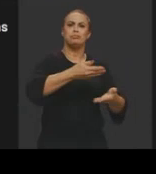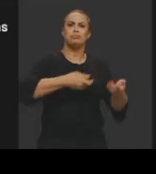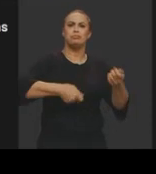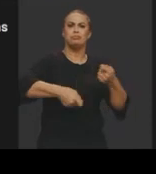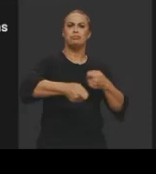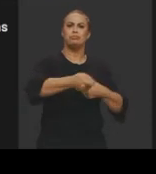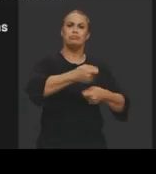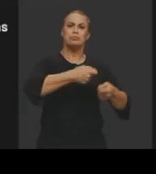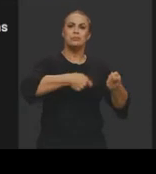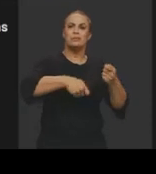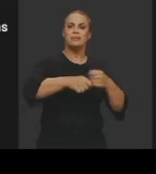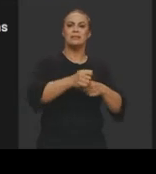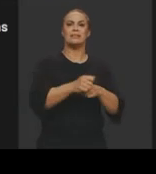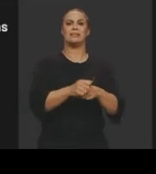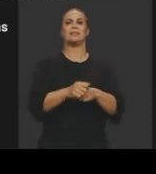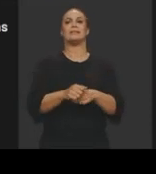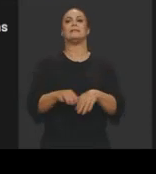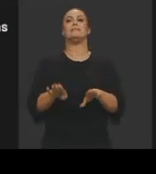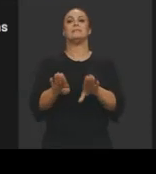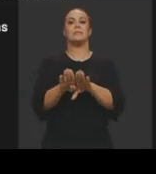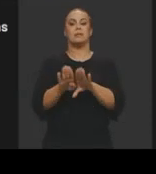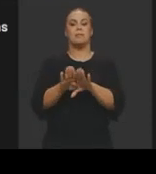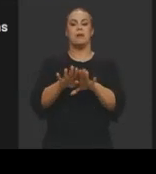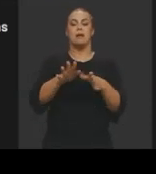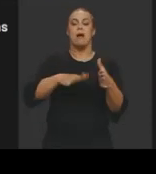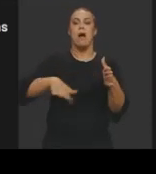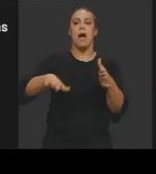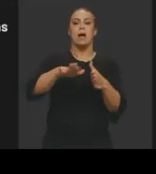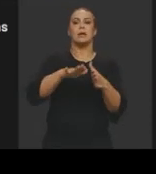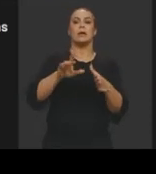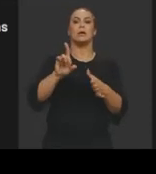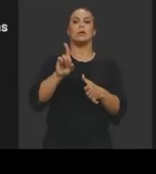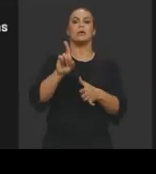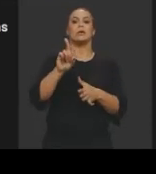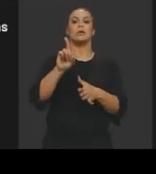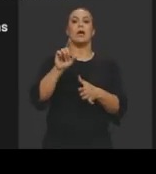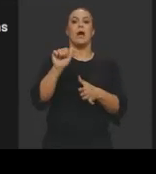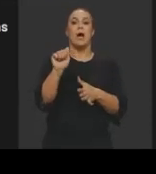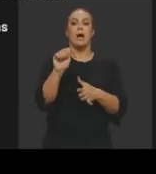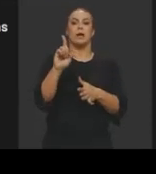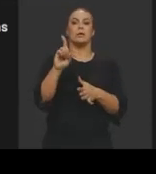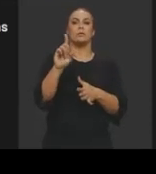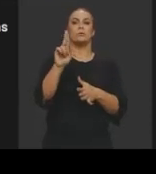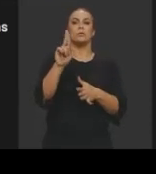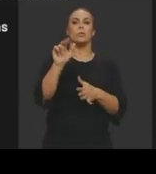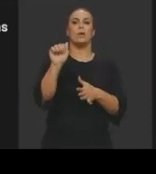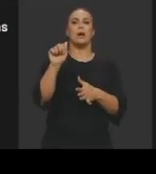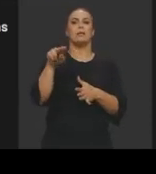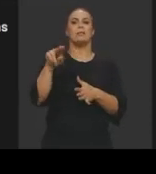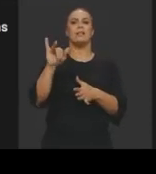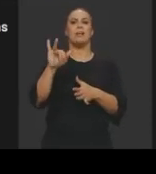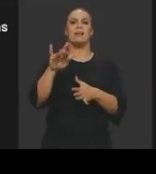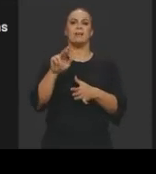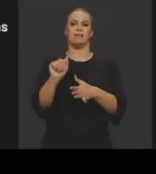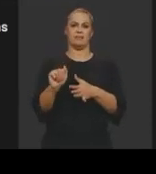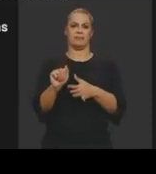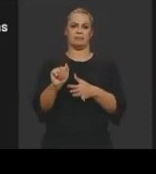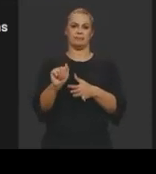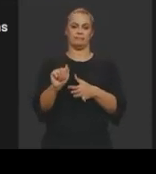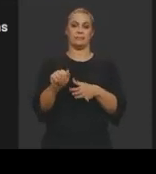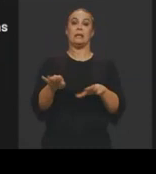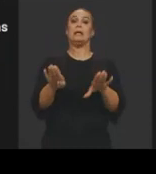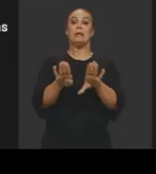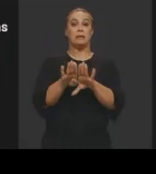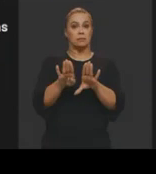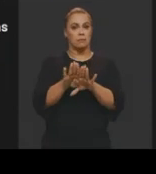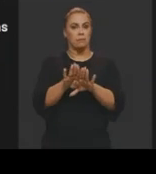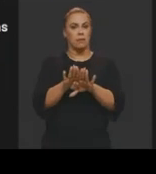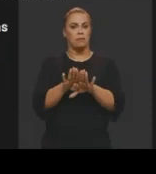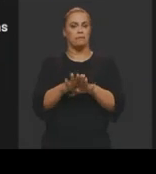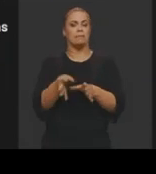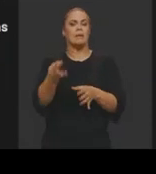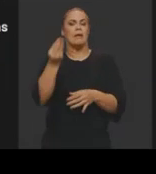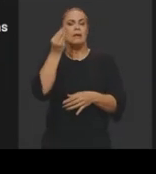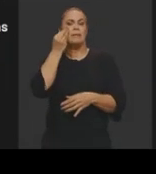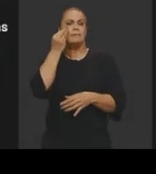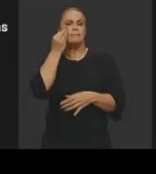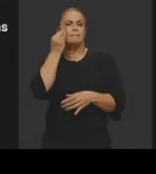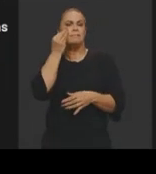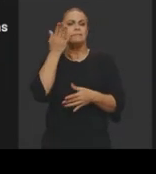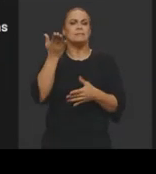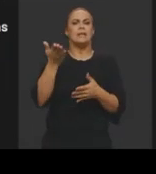passinho na escada. O mercado comum, agora, ele vai buscar padronizar as leis que regem a economia, relações